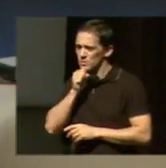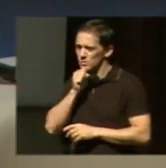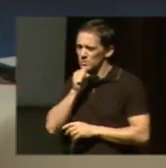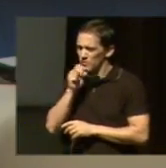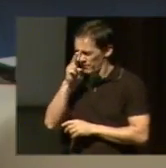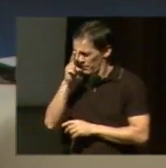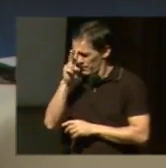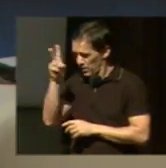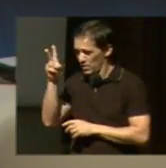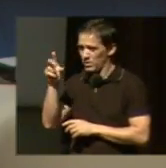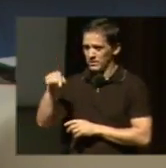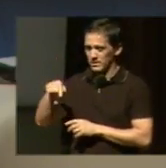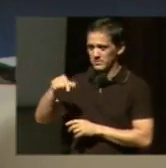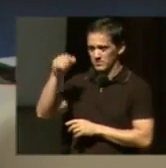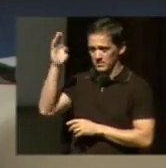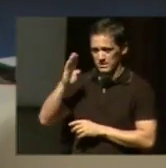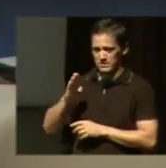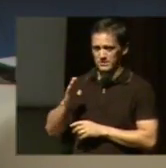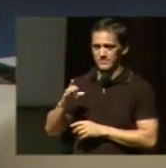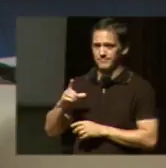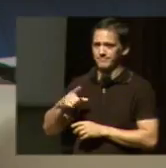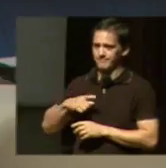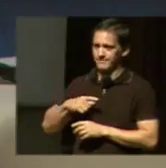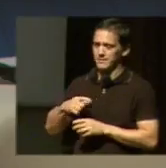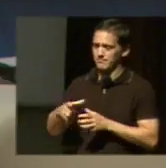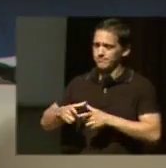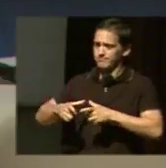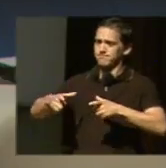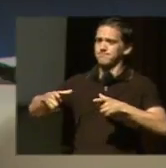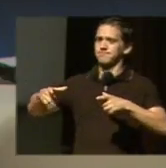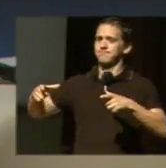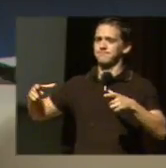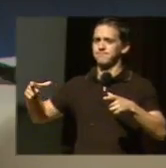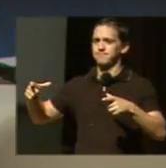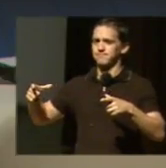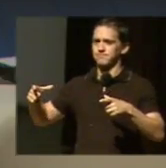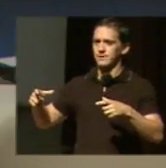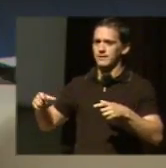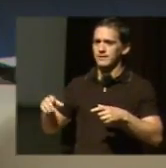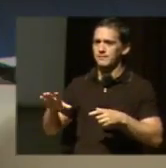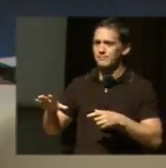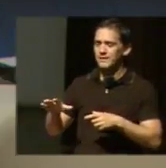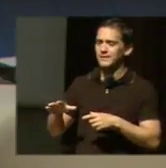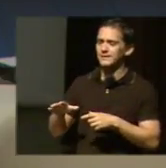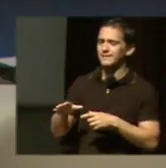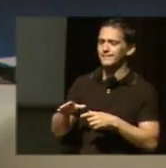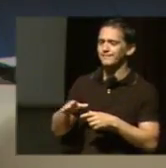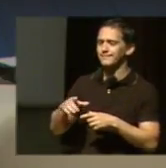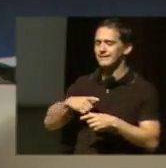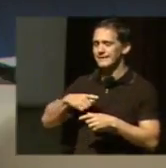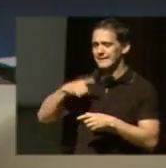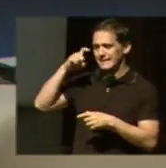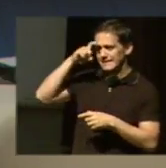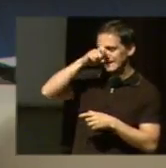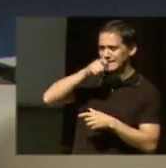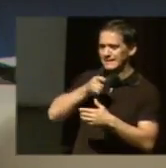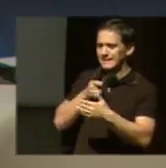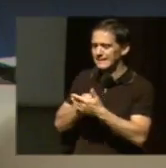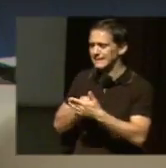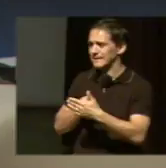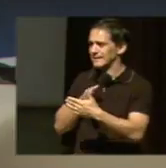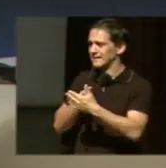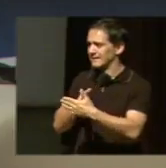e nós no Brasil também temos cada vez mais que não tem mais essas facilidades, que tem